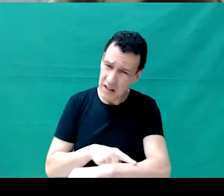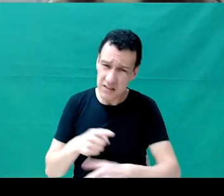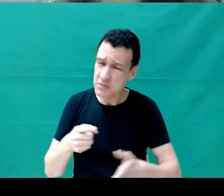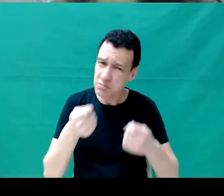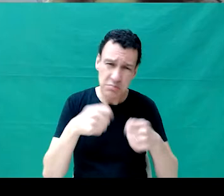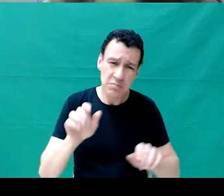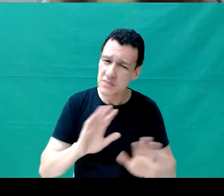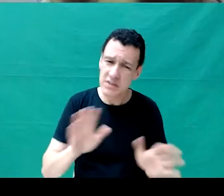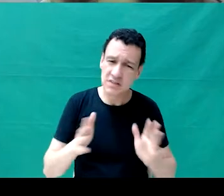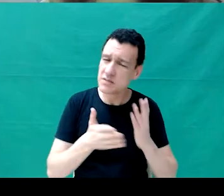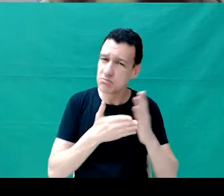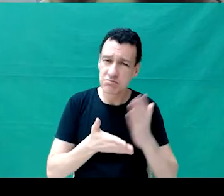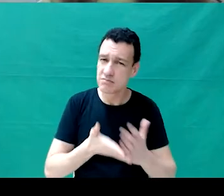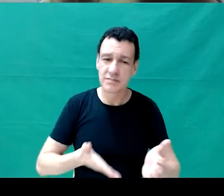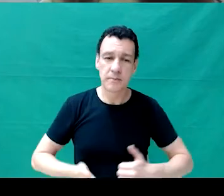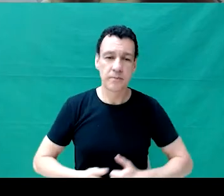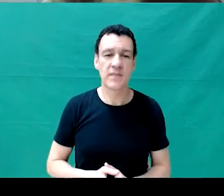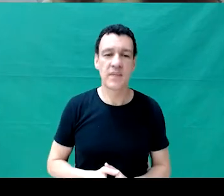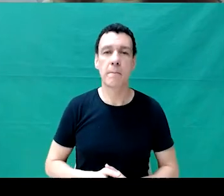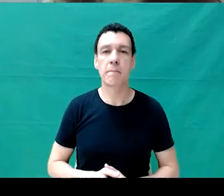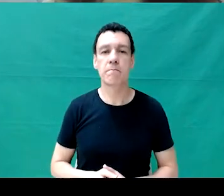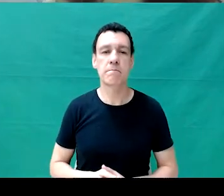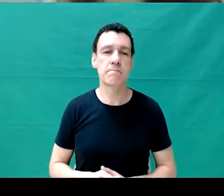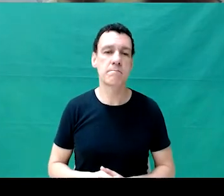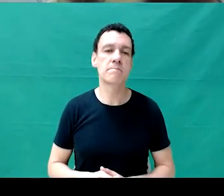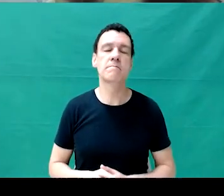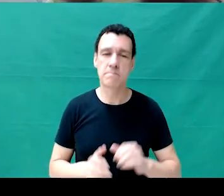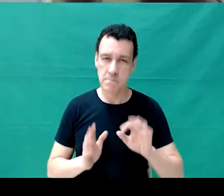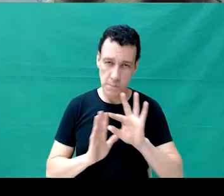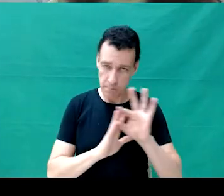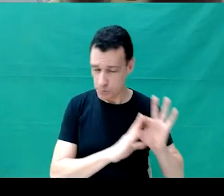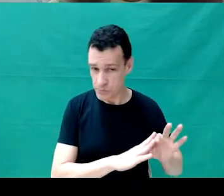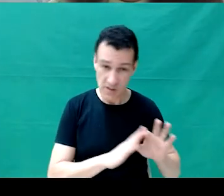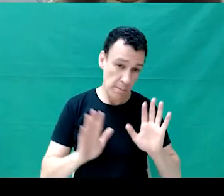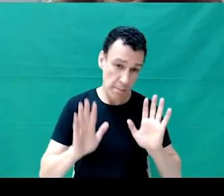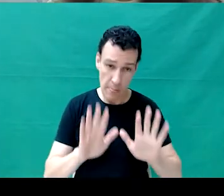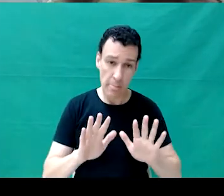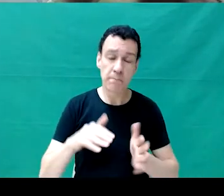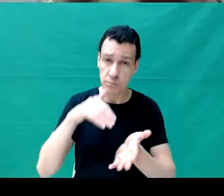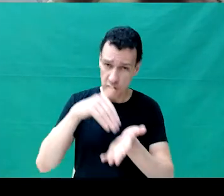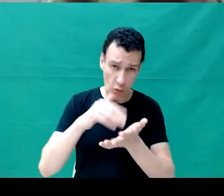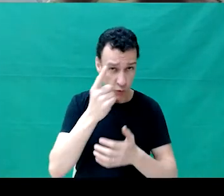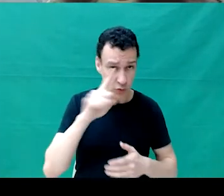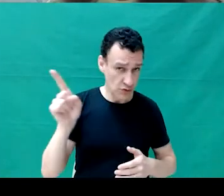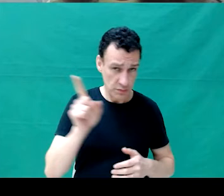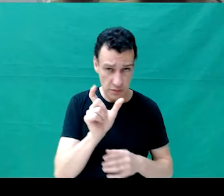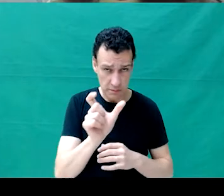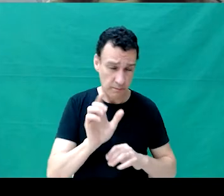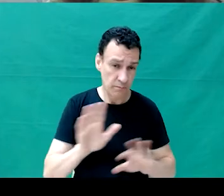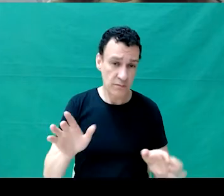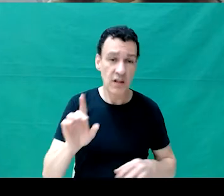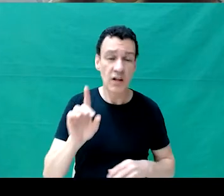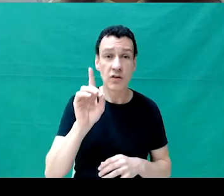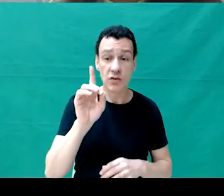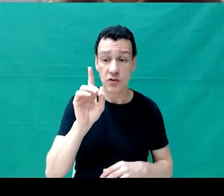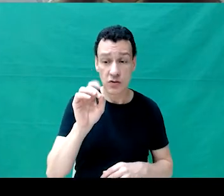pigmentocracia da pele da pessoa. E aí, esse termo doméstica, né, que é quase que o último aqui, vai te deixar